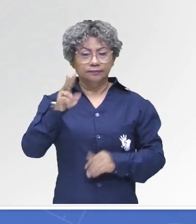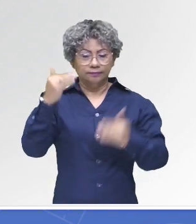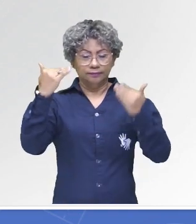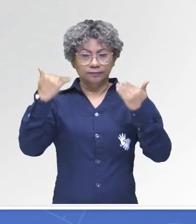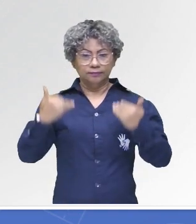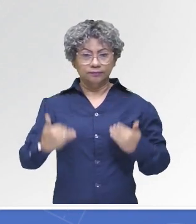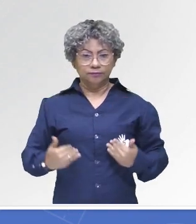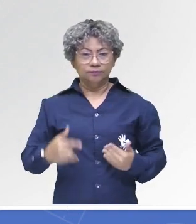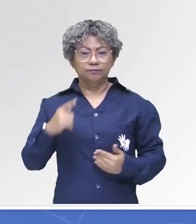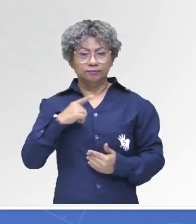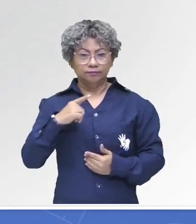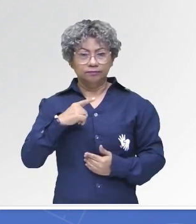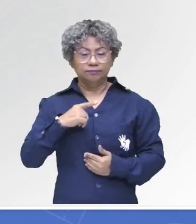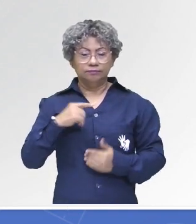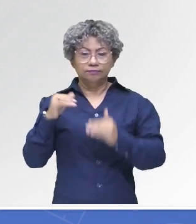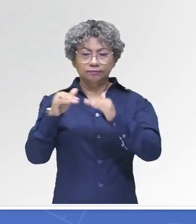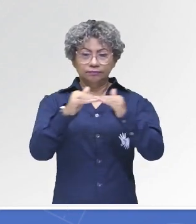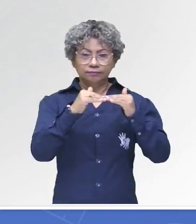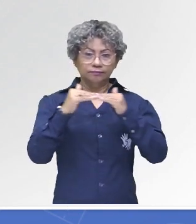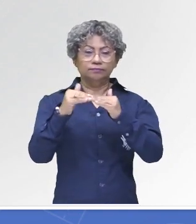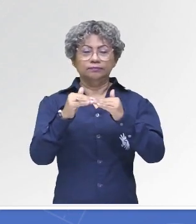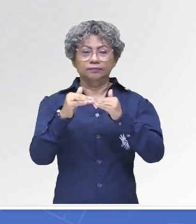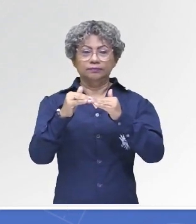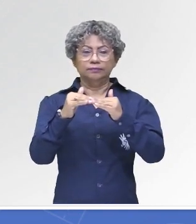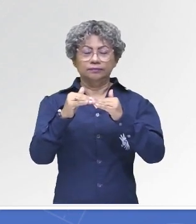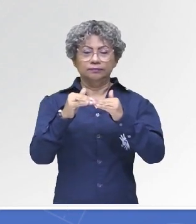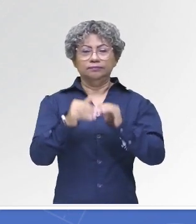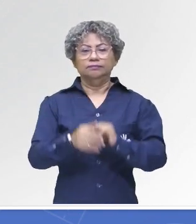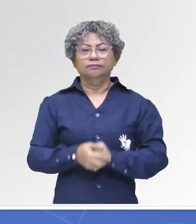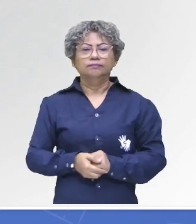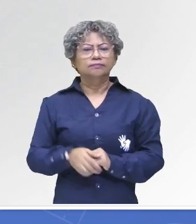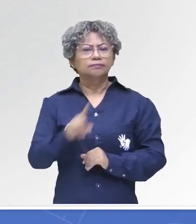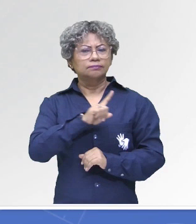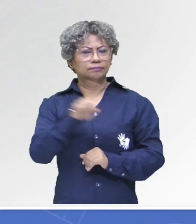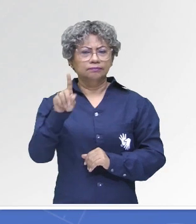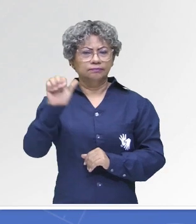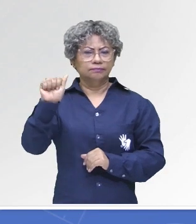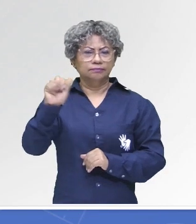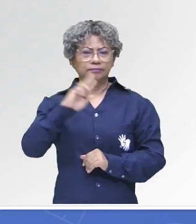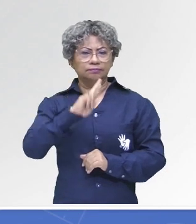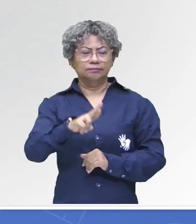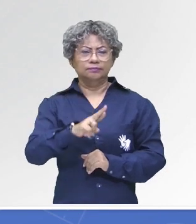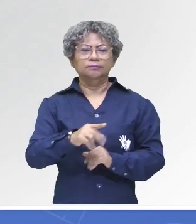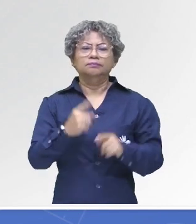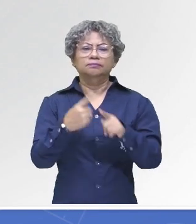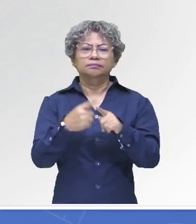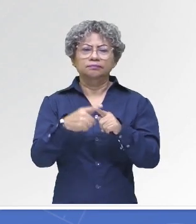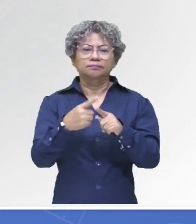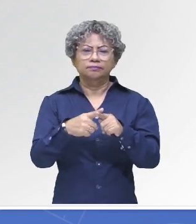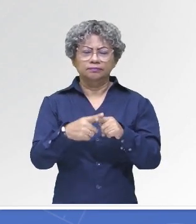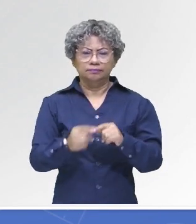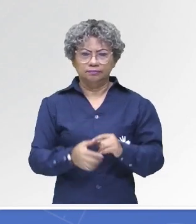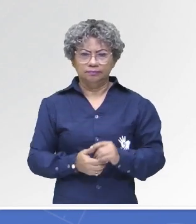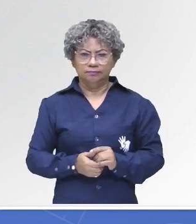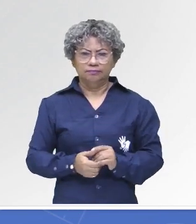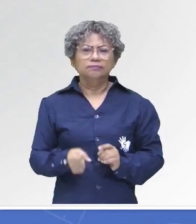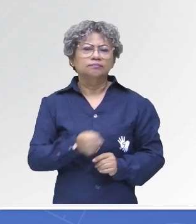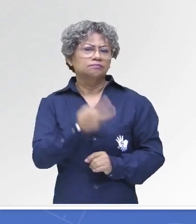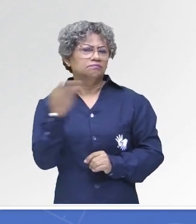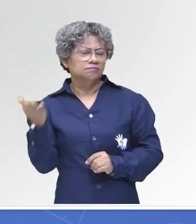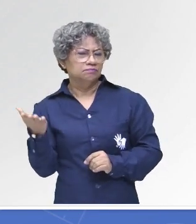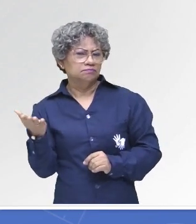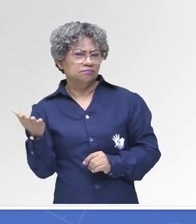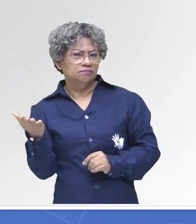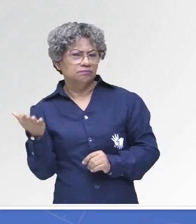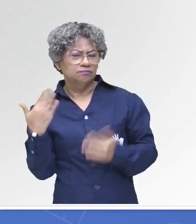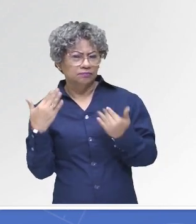Letra A, possuem a mesma quantidade de calor. Não é a letra A. Por quê? Veja só, quantidade de calor nós vamos estudar futuramente, ela depende